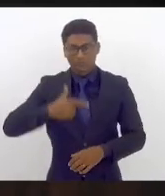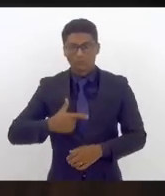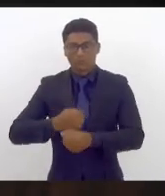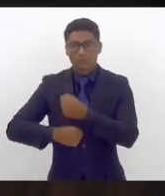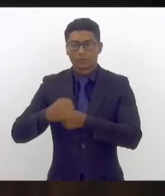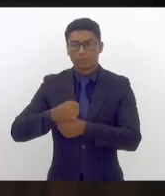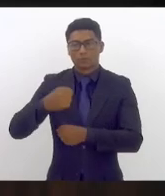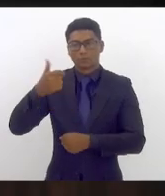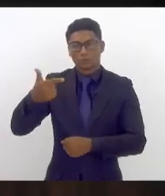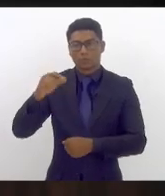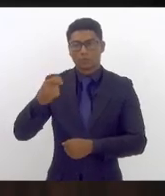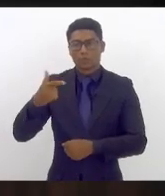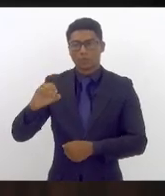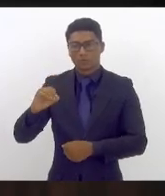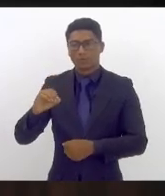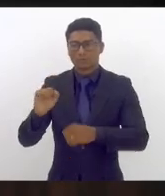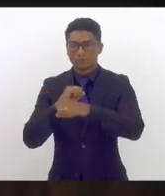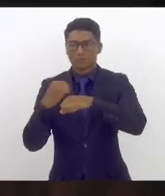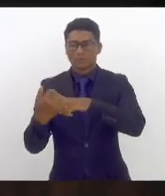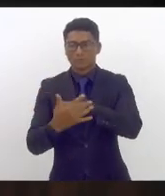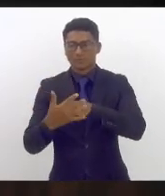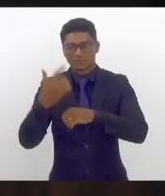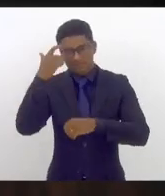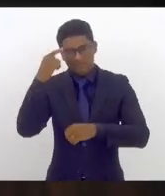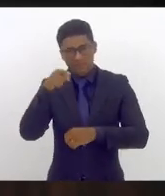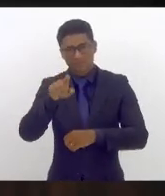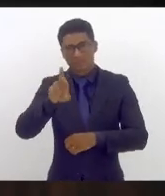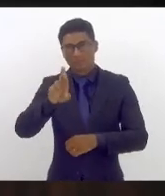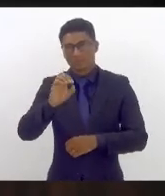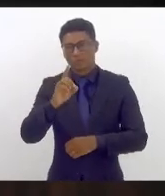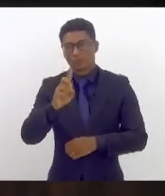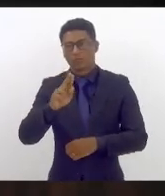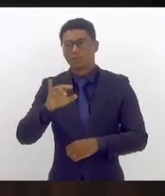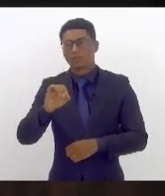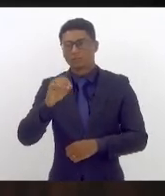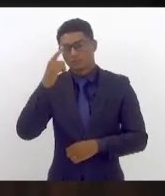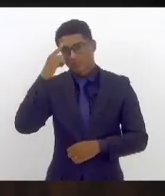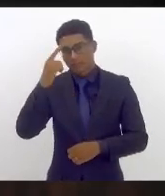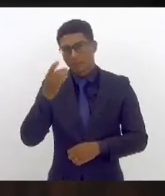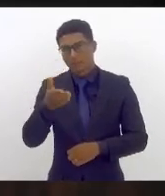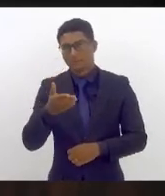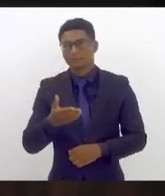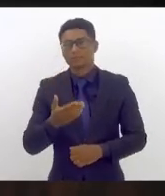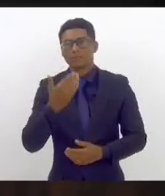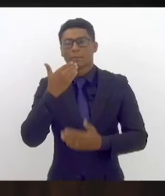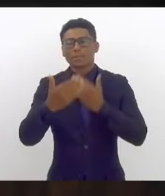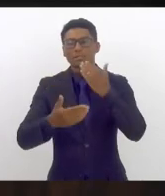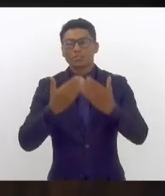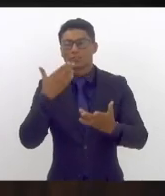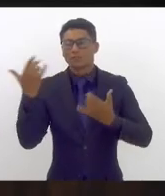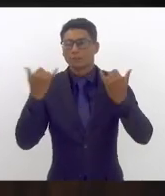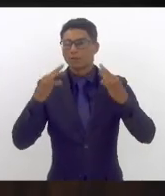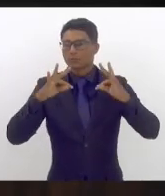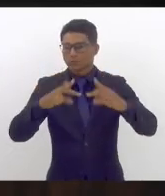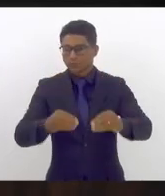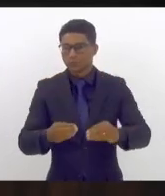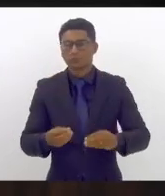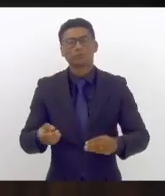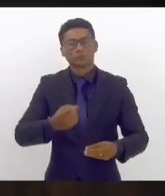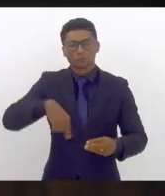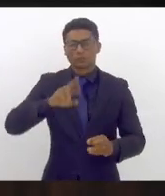em plena pandemia o deputado Rodrigo Amorim foi um que nos remeteu diversos requerimentos de informação todos nós